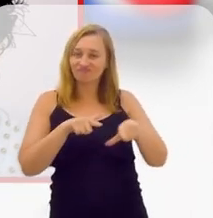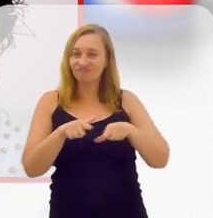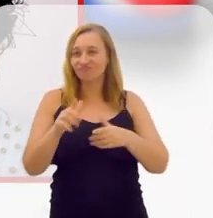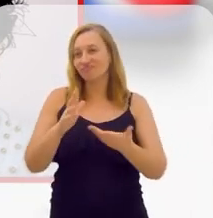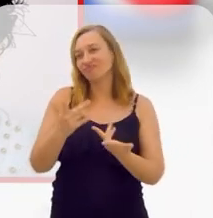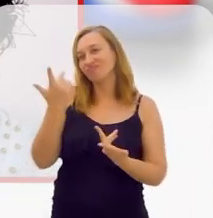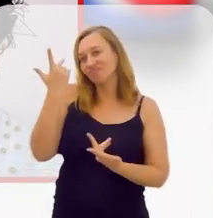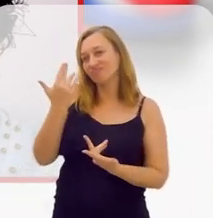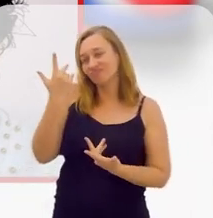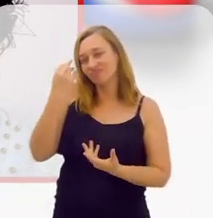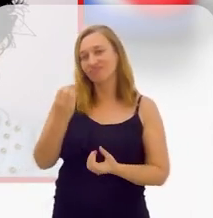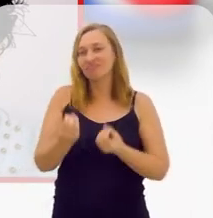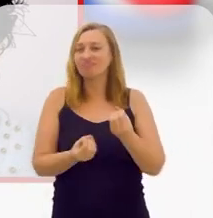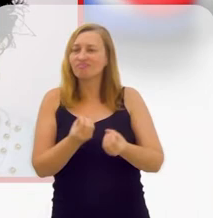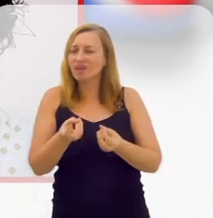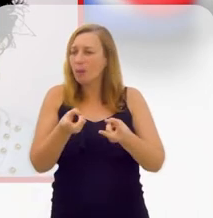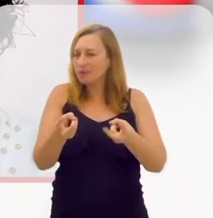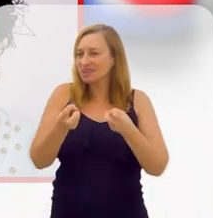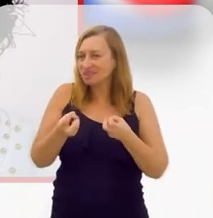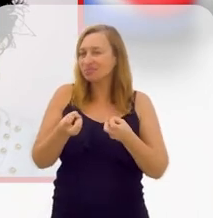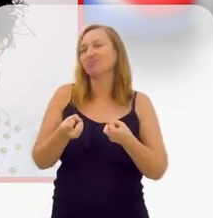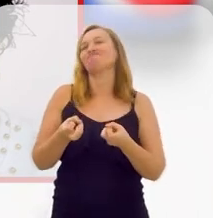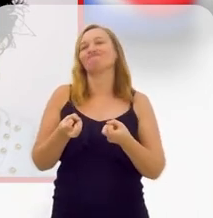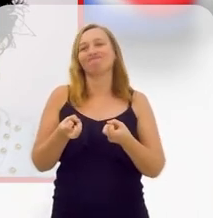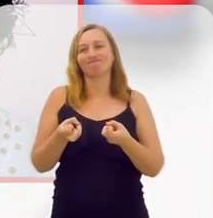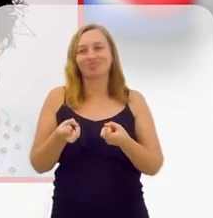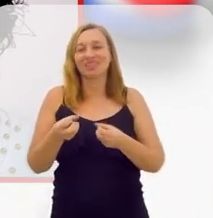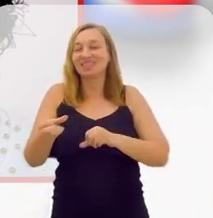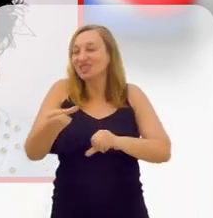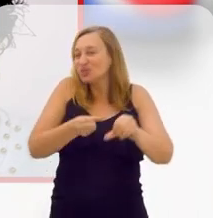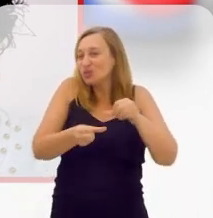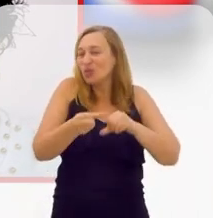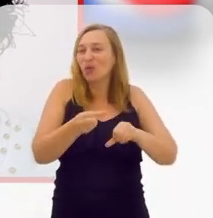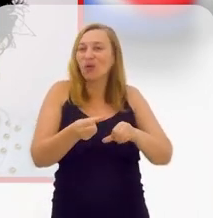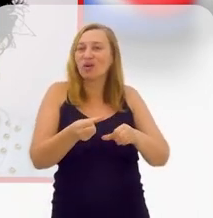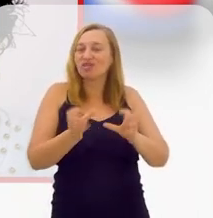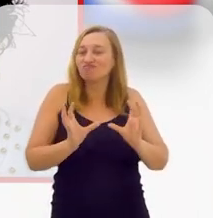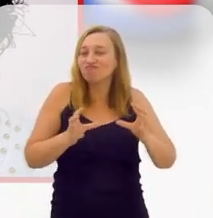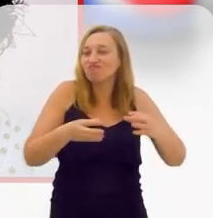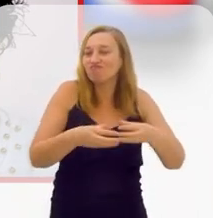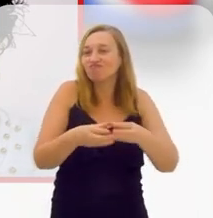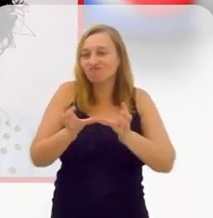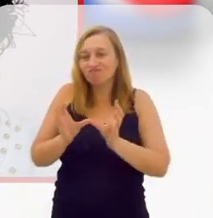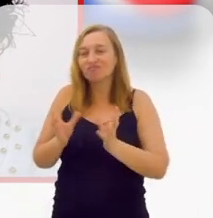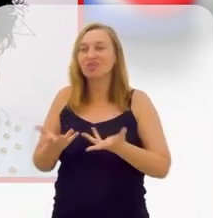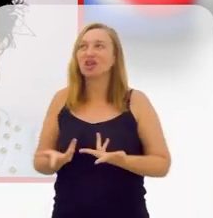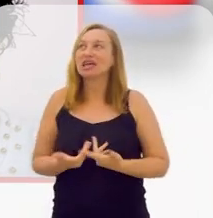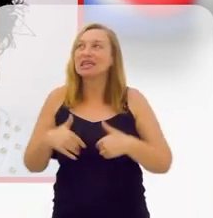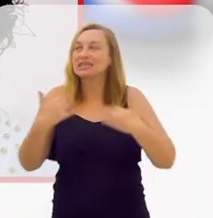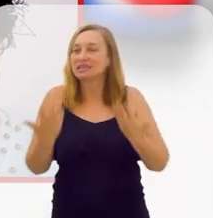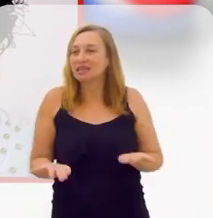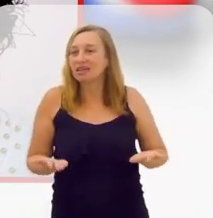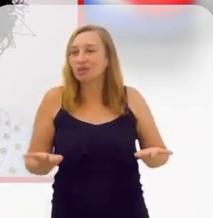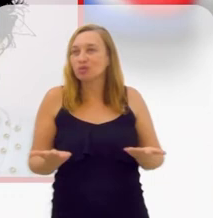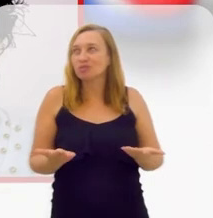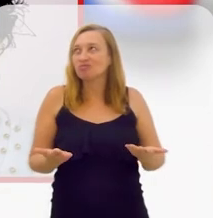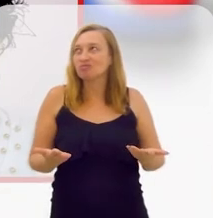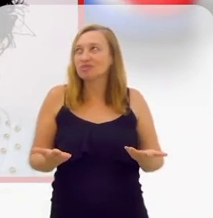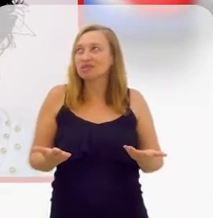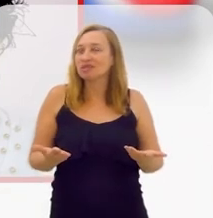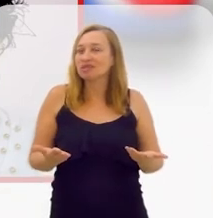né? Normalmente nas oficinas a gente percebe muito isso, essa troca assim coletiva, né?